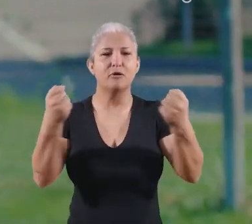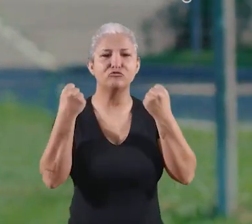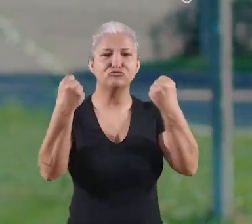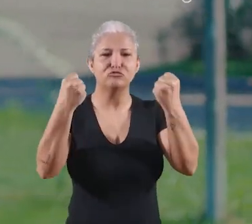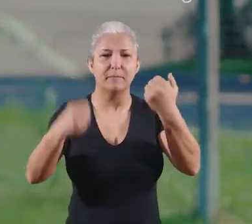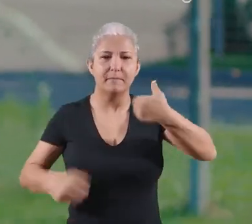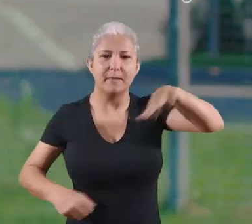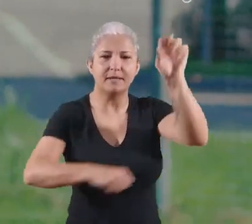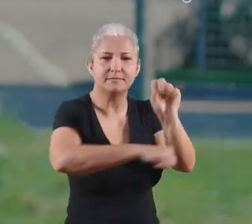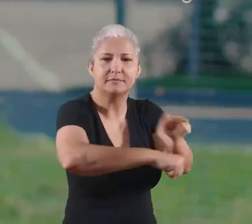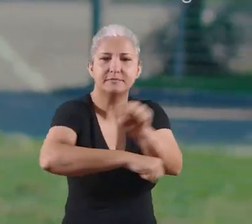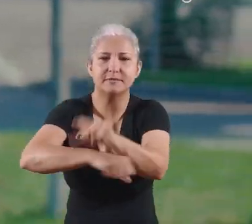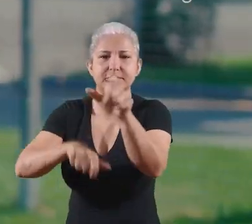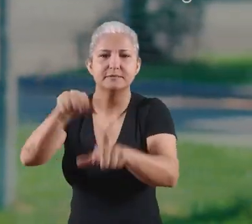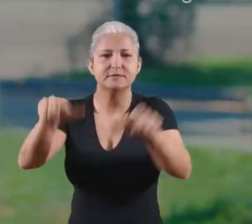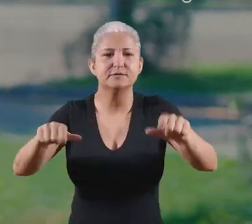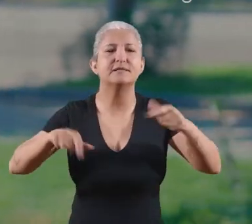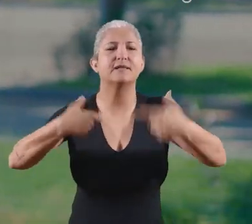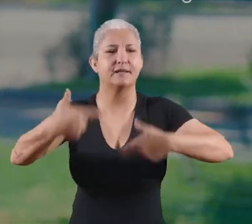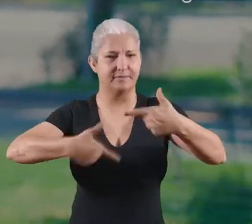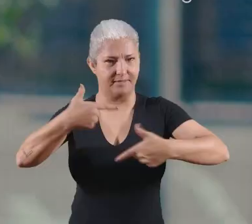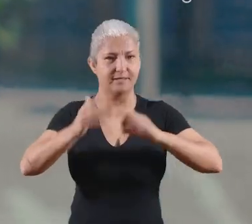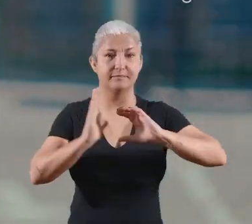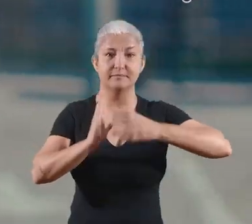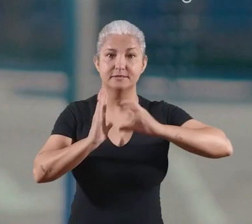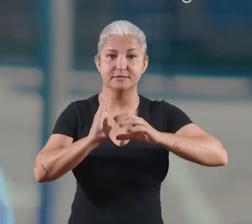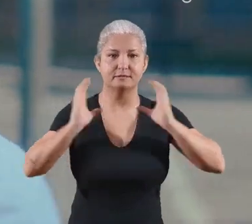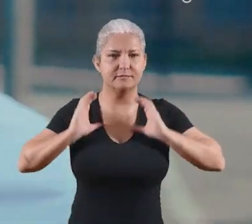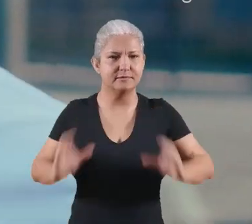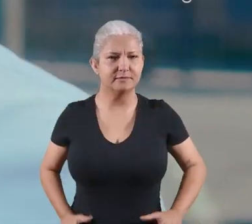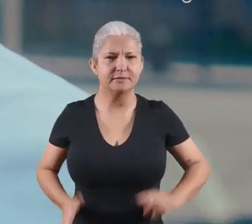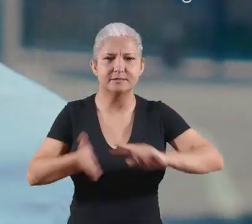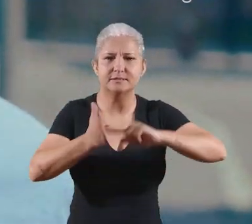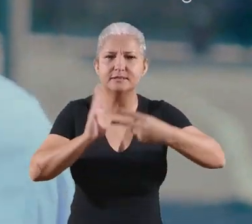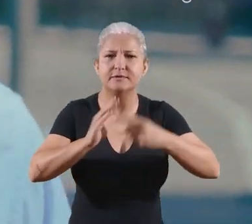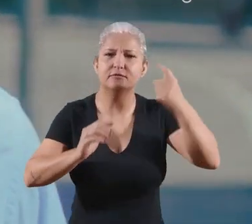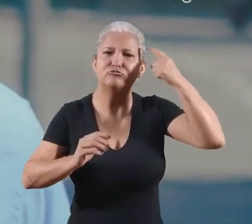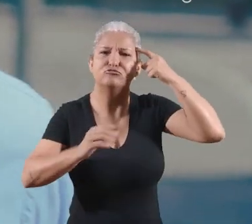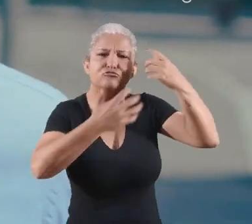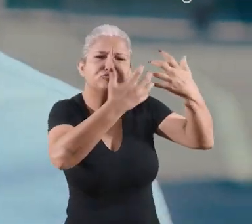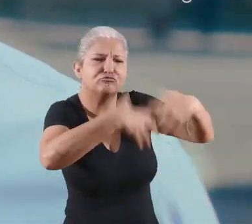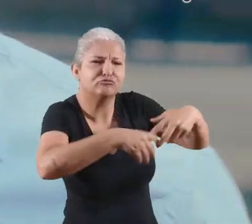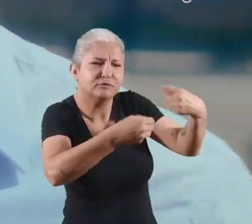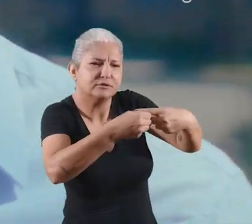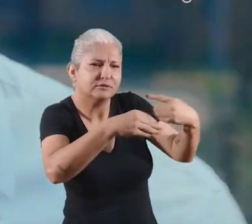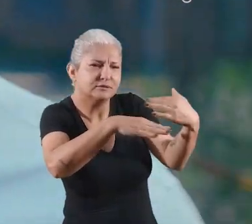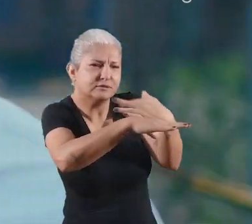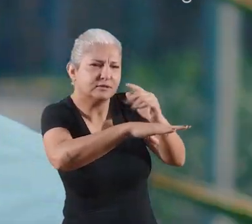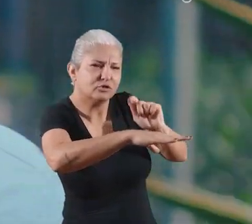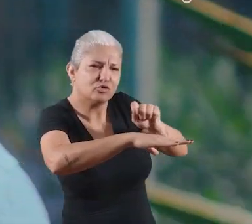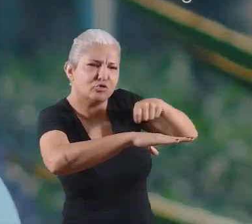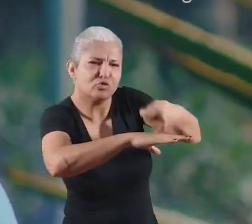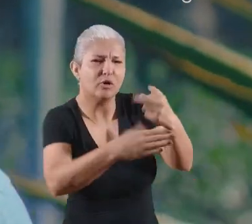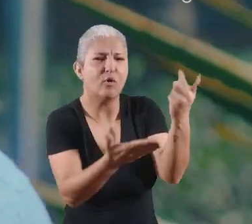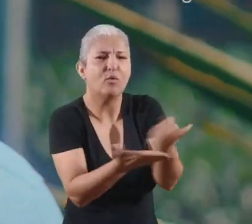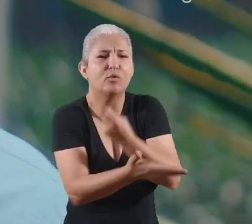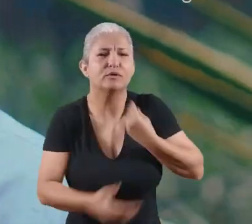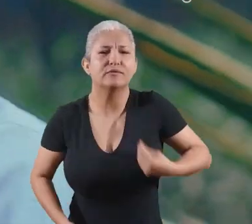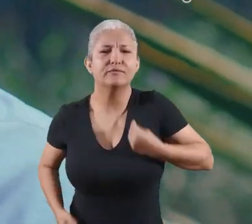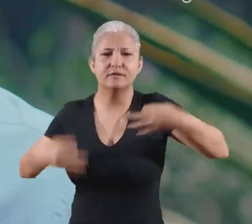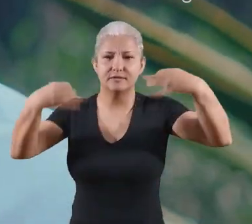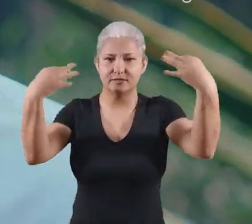força, gerando mais emprego para seus moradores. Ser cidadania é pensar nas cidades, onde a vida das pessoas